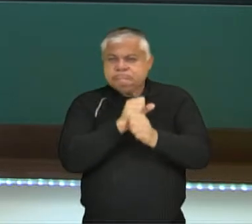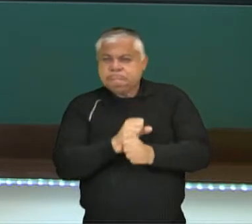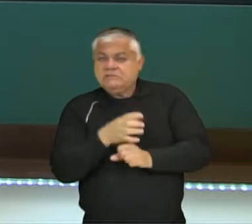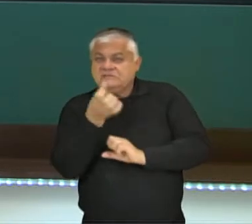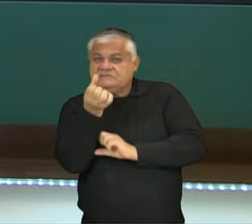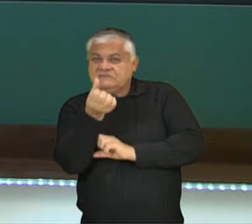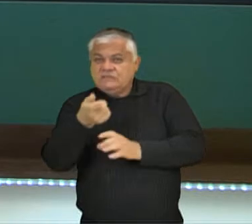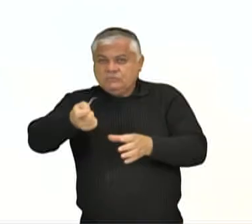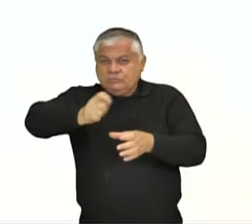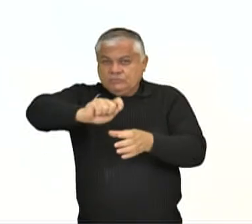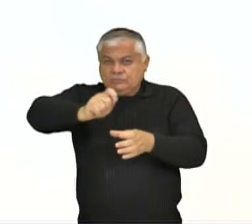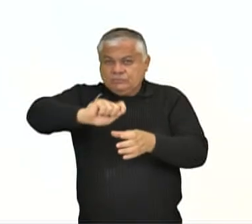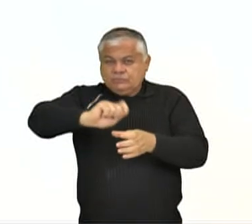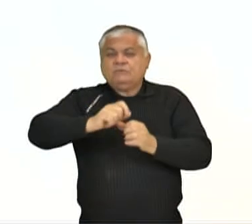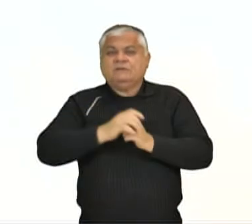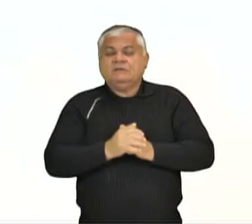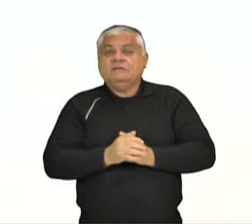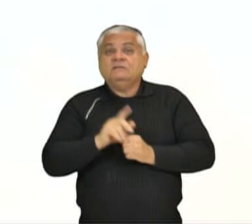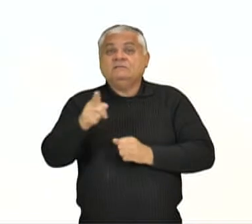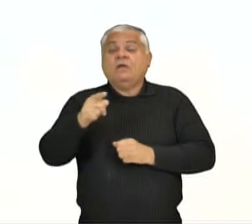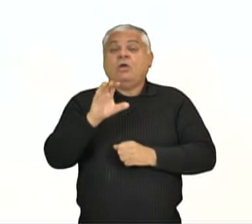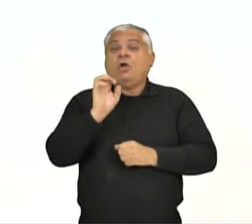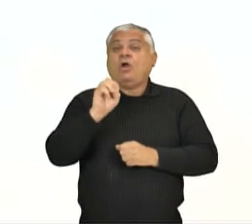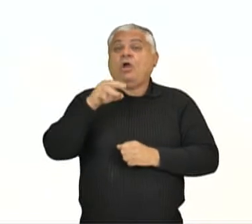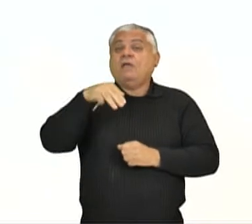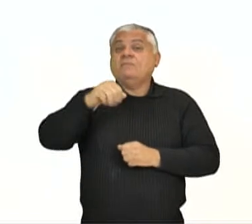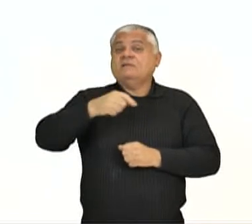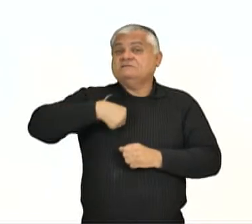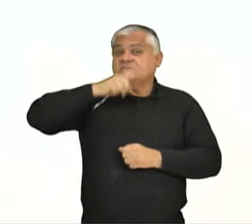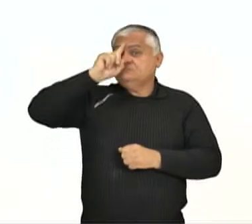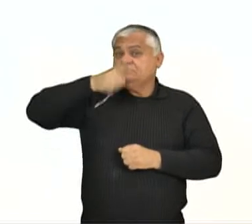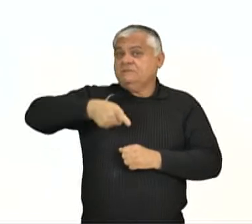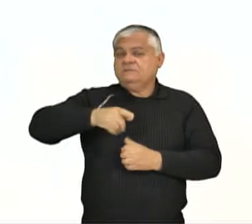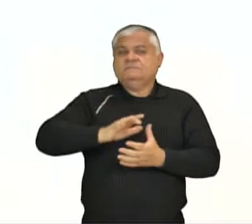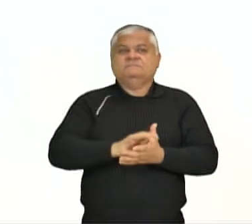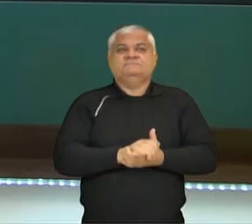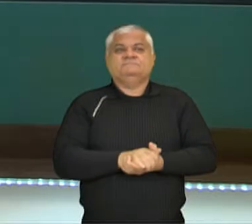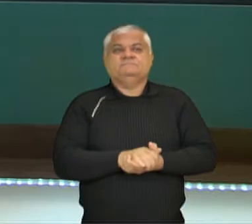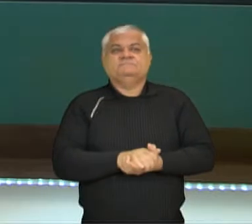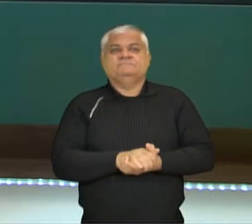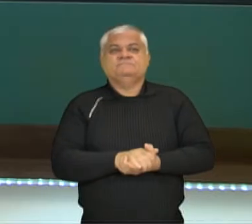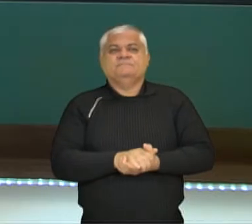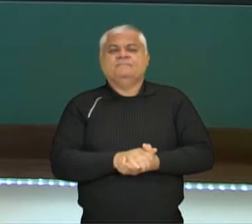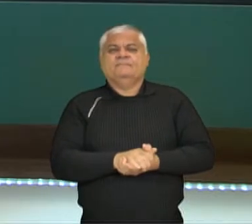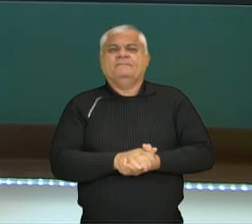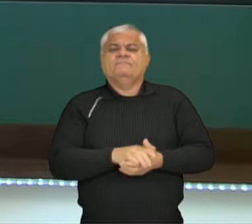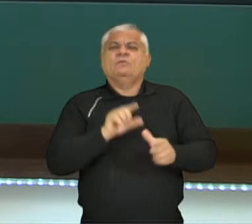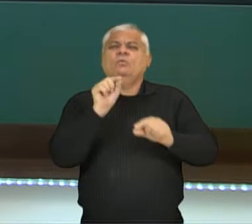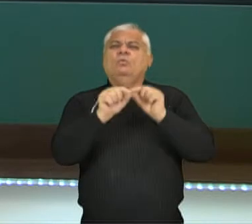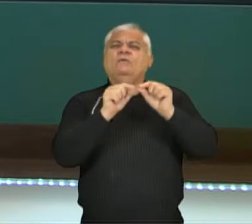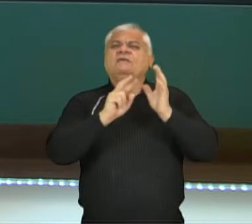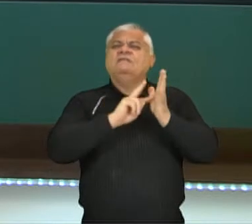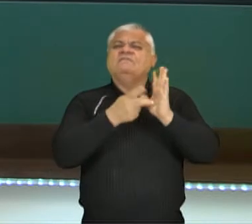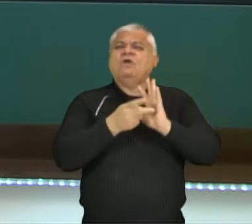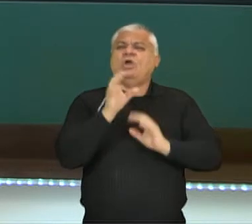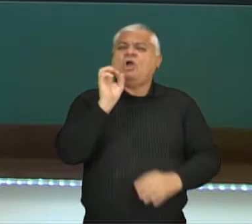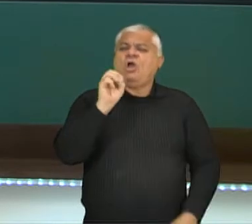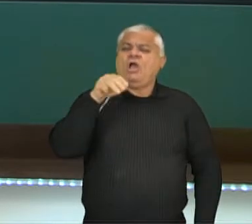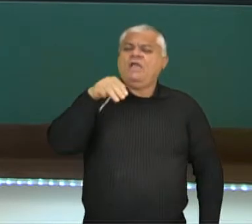chá, quantidade limite indicada pela Organização Mundial da Saúde. O que significa